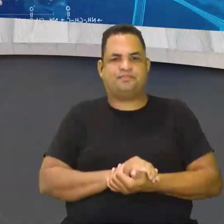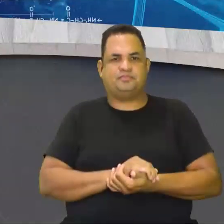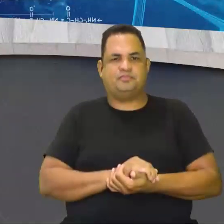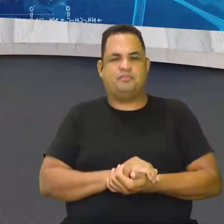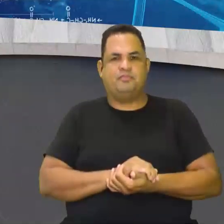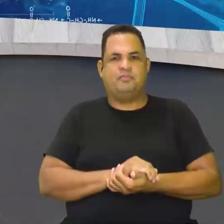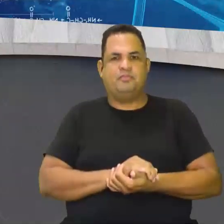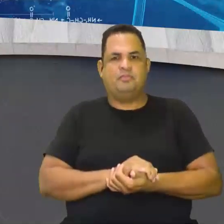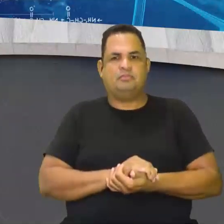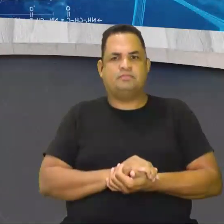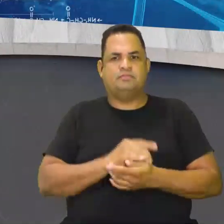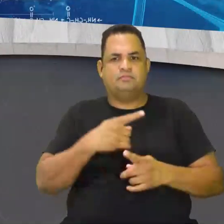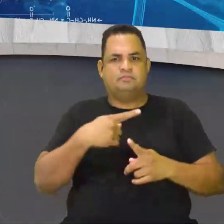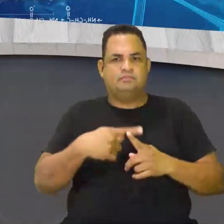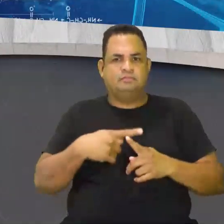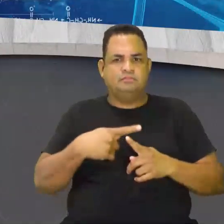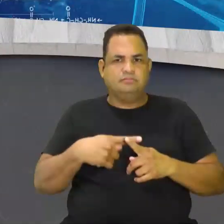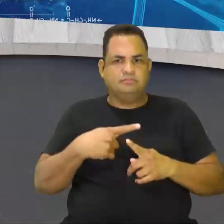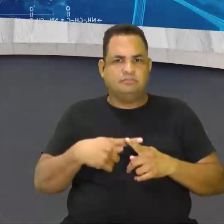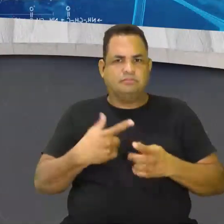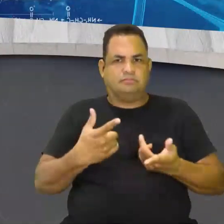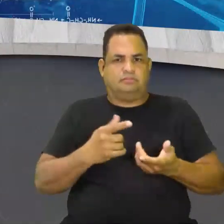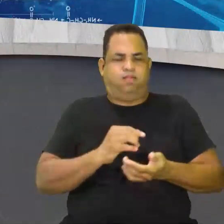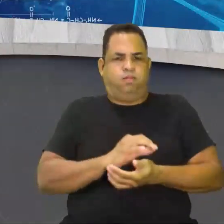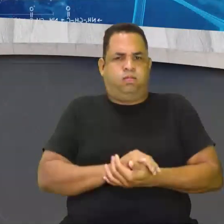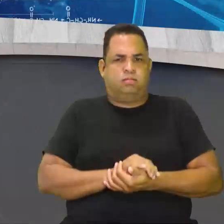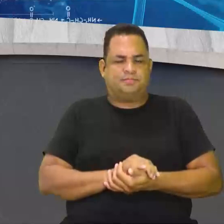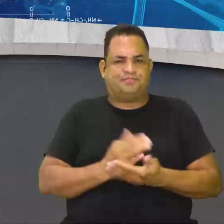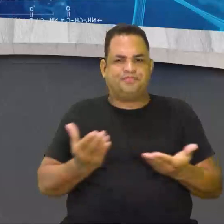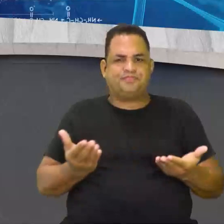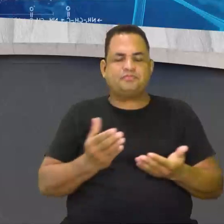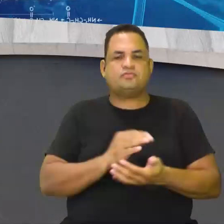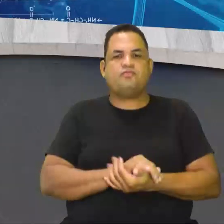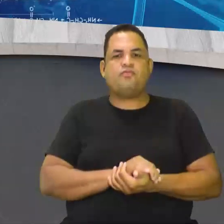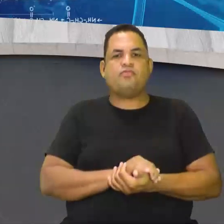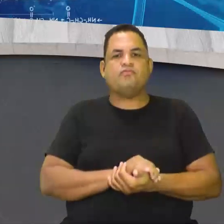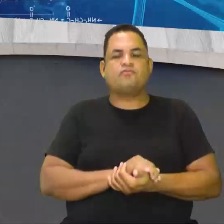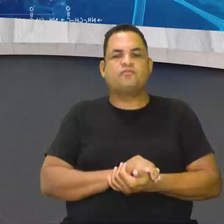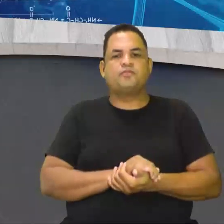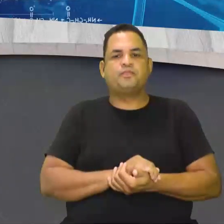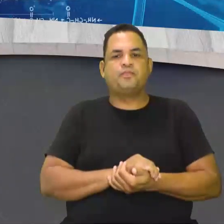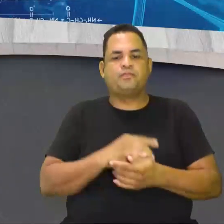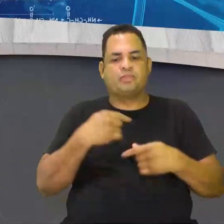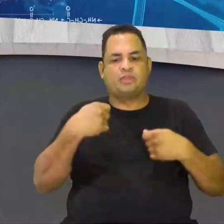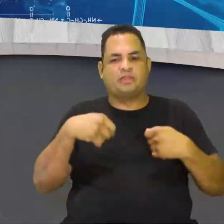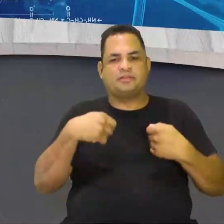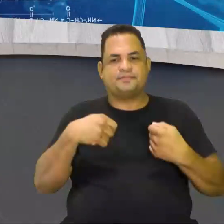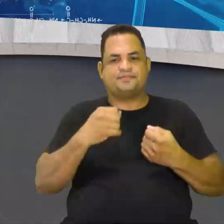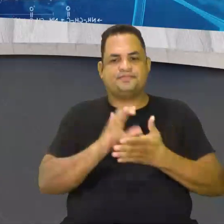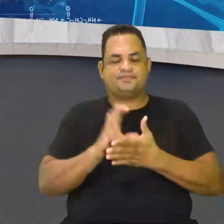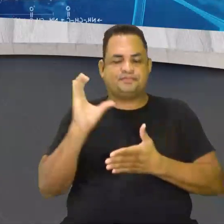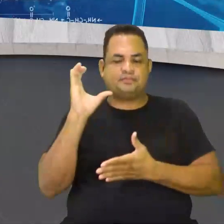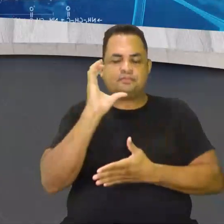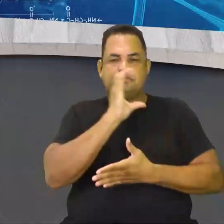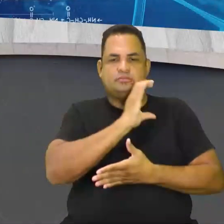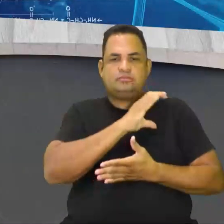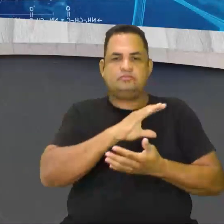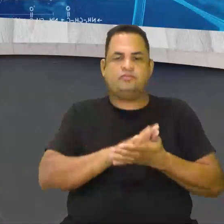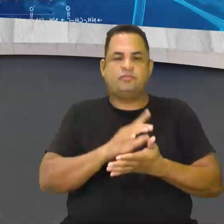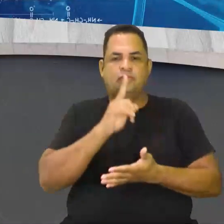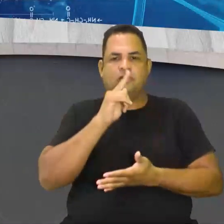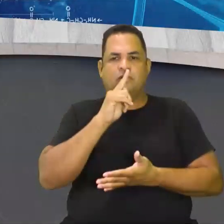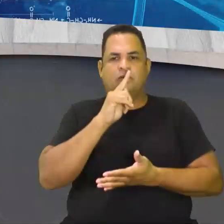café. Por quê? Porque o café é insolúvel na água fria. Para isso você tem que aquecer a água. E